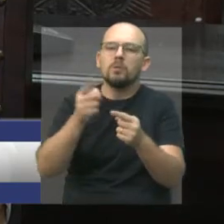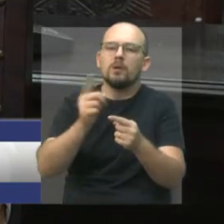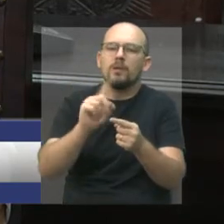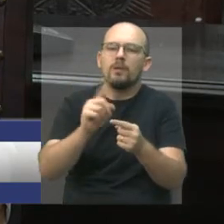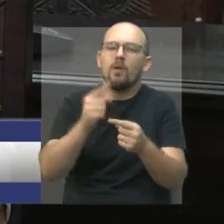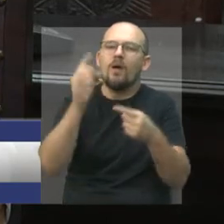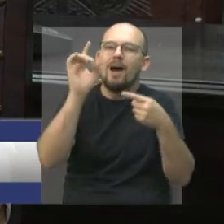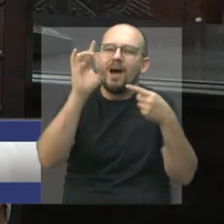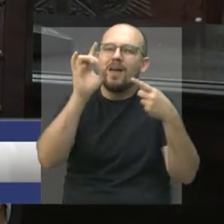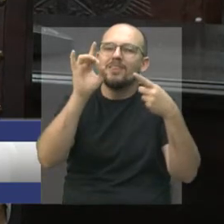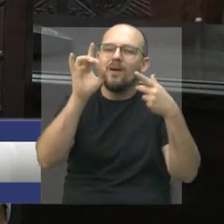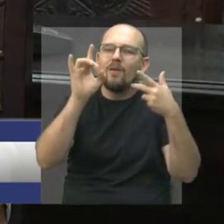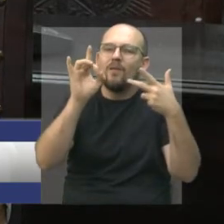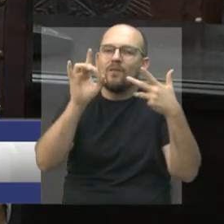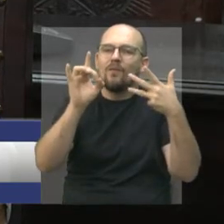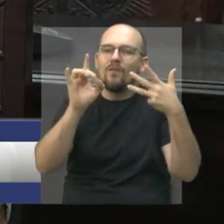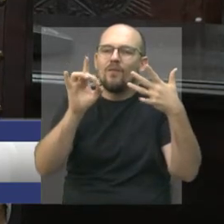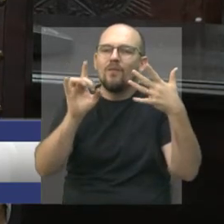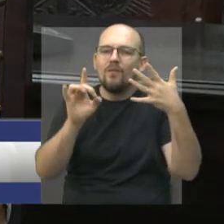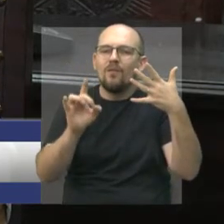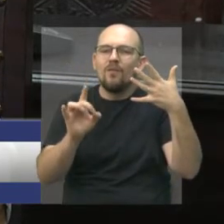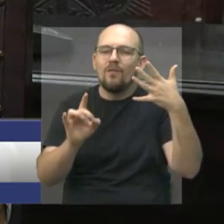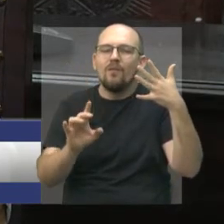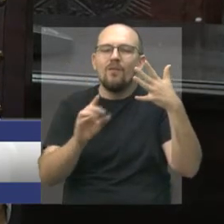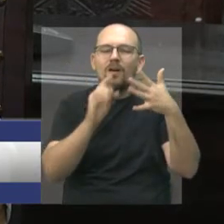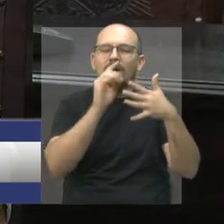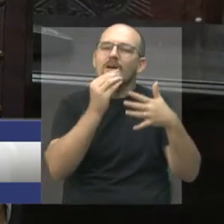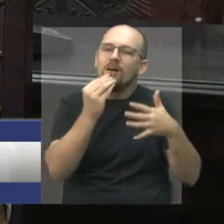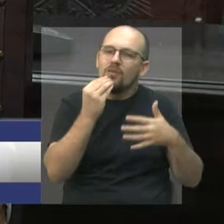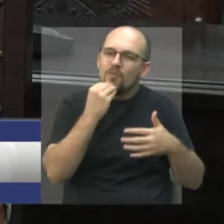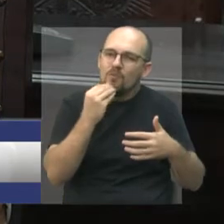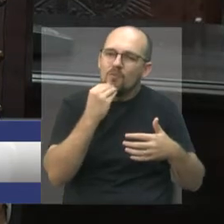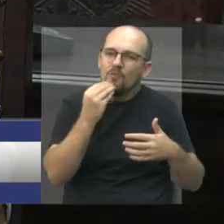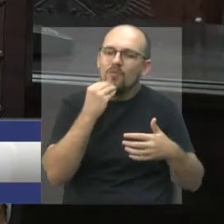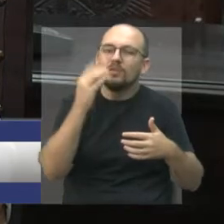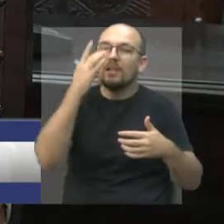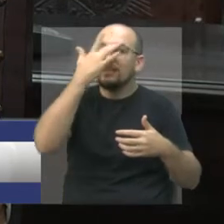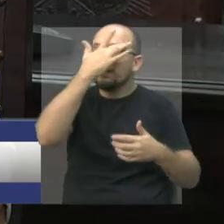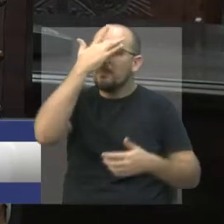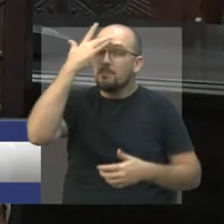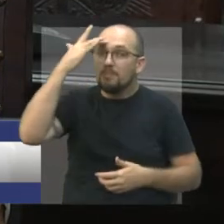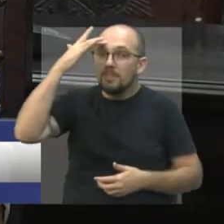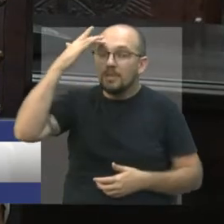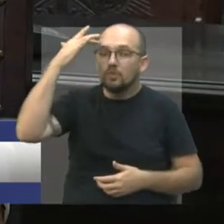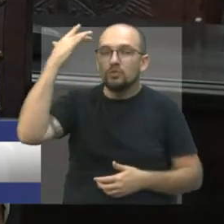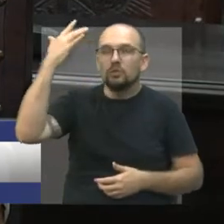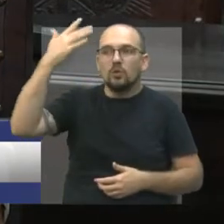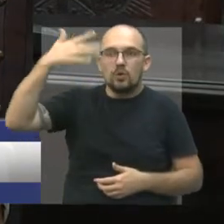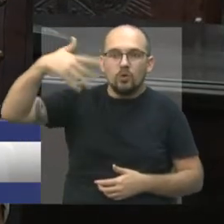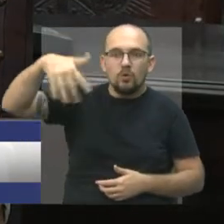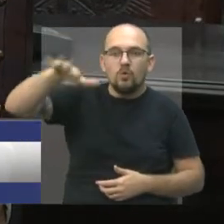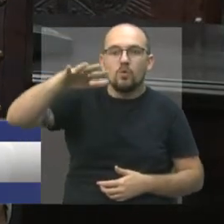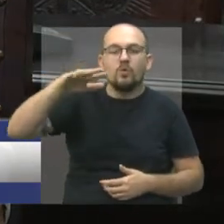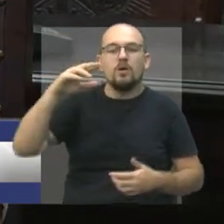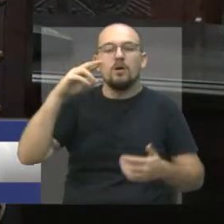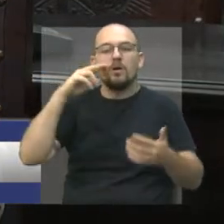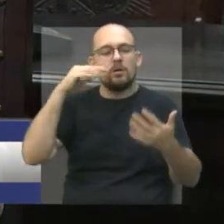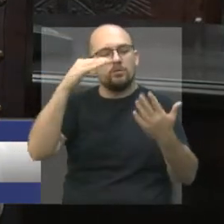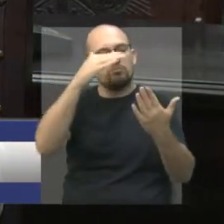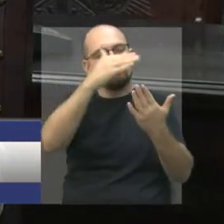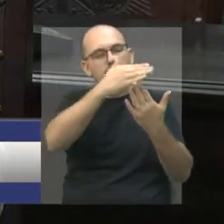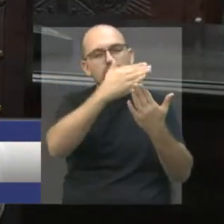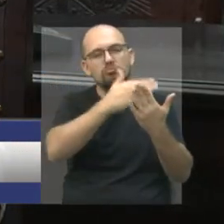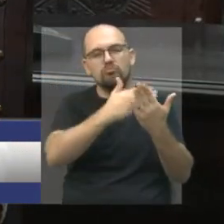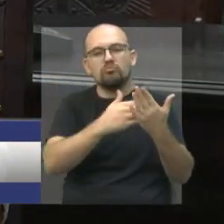emenda por emenda? Por que não dar a oportunidade das pessoas, dos quais as emendas iriam favorecer